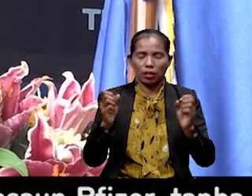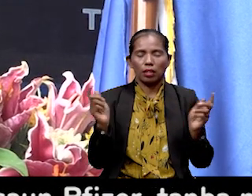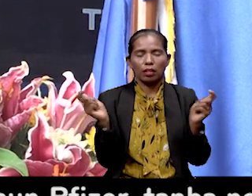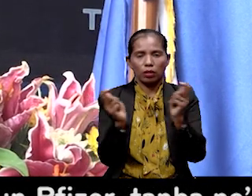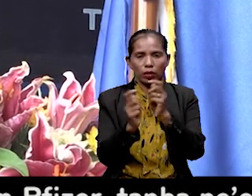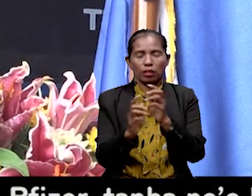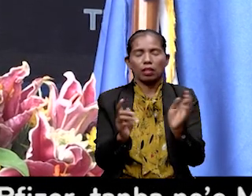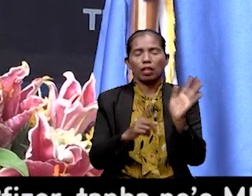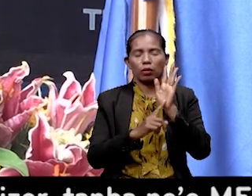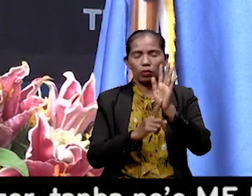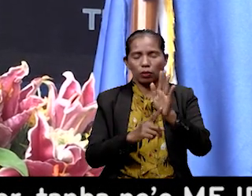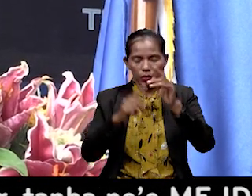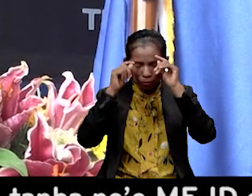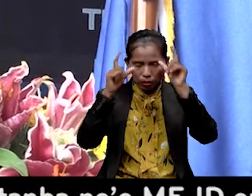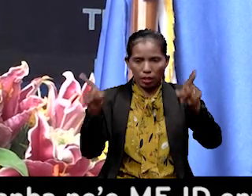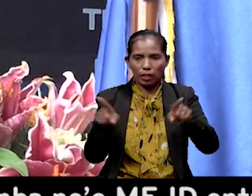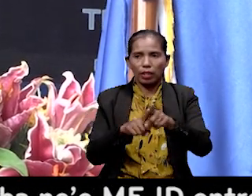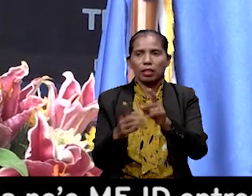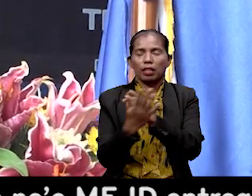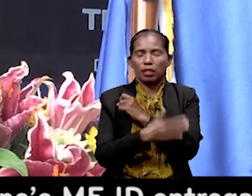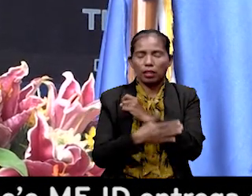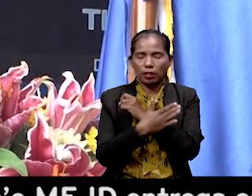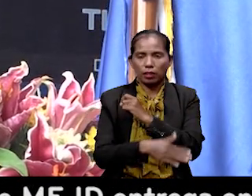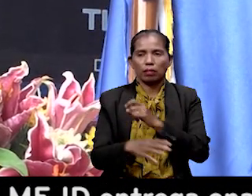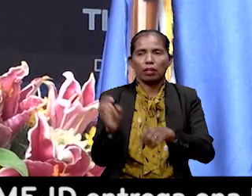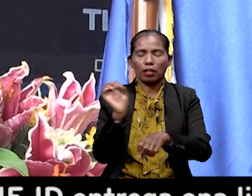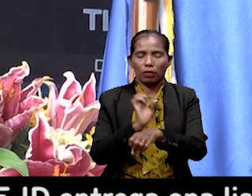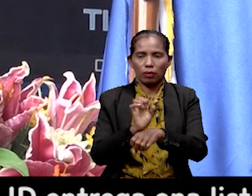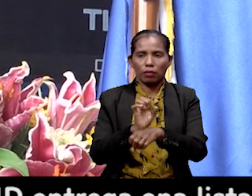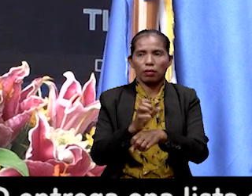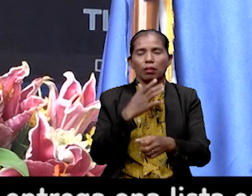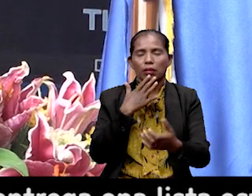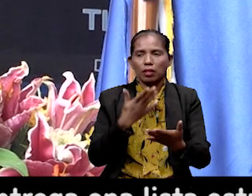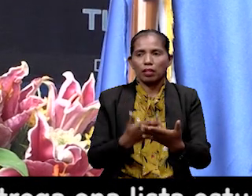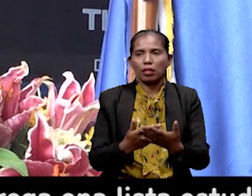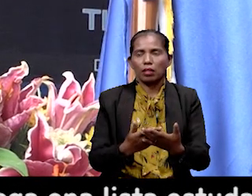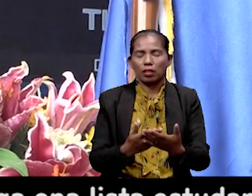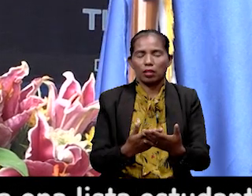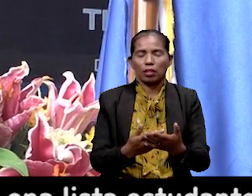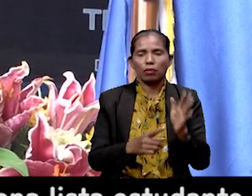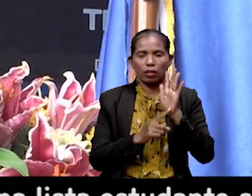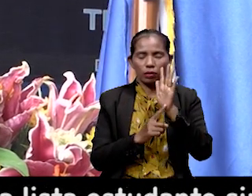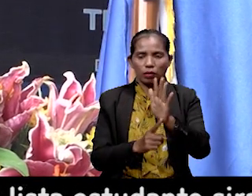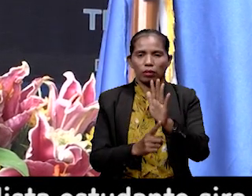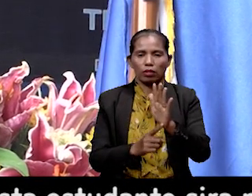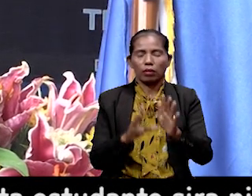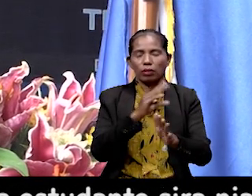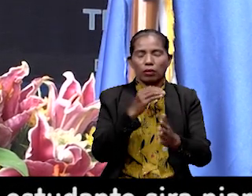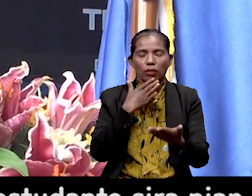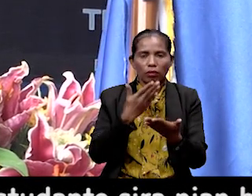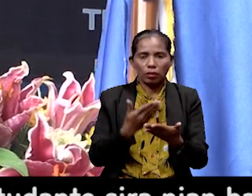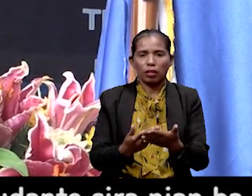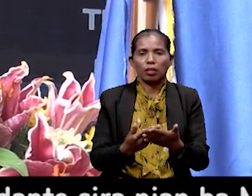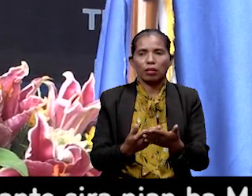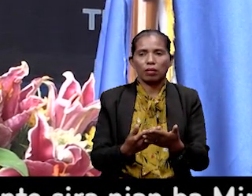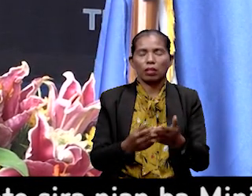Timor-Leste, sem dúvida, na saúde, a economia dinâmica, diversifica no sustentável,